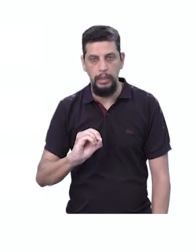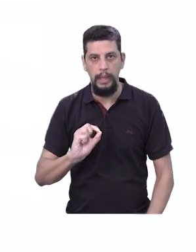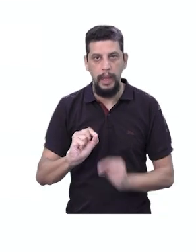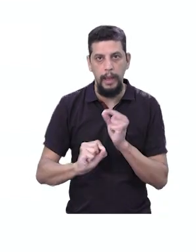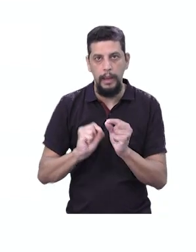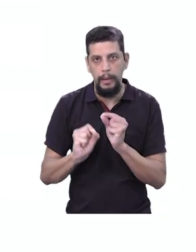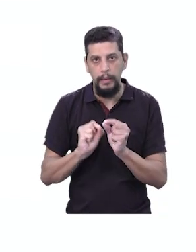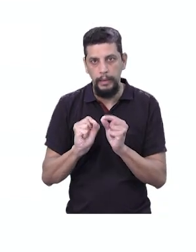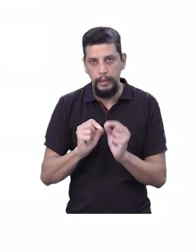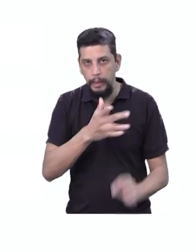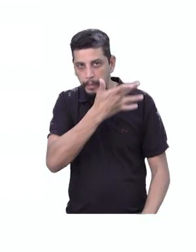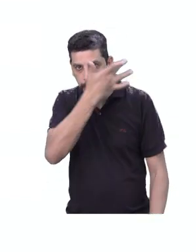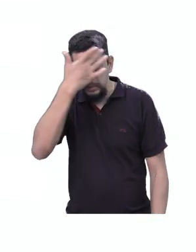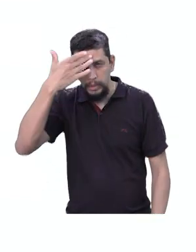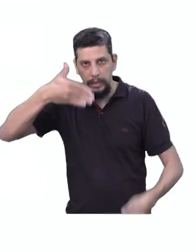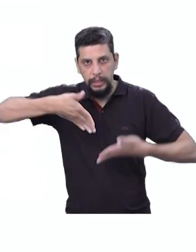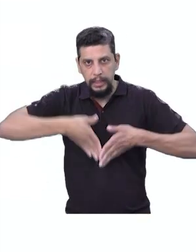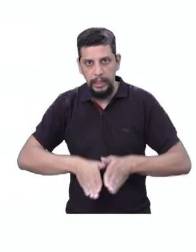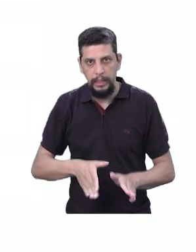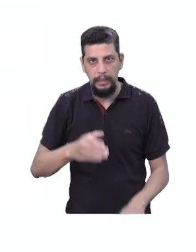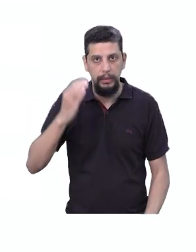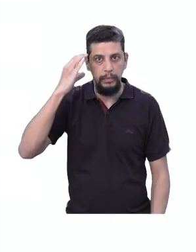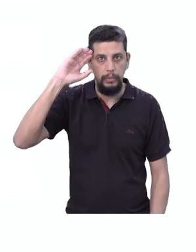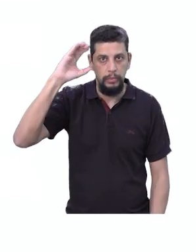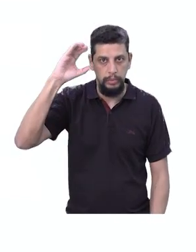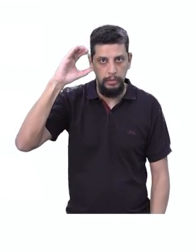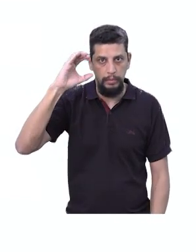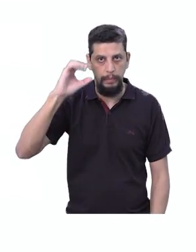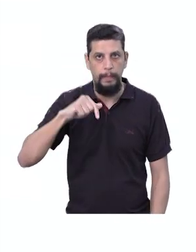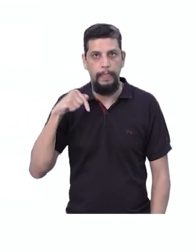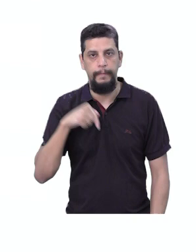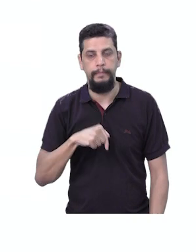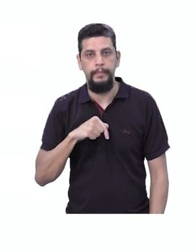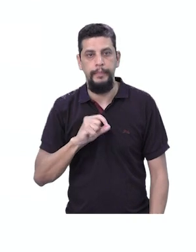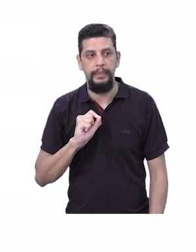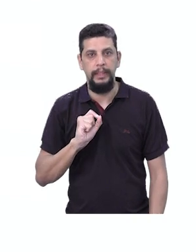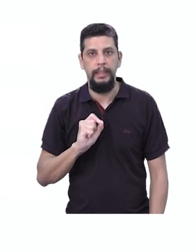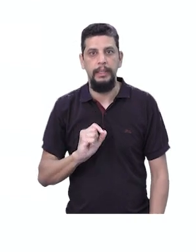nasce em Curitiba. Então, o Botura é curitibano.